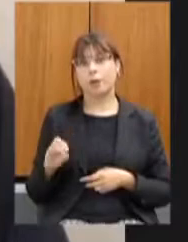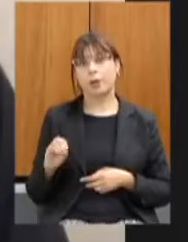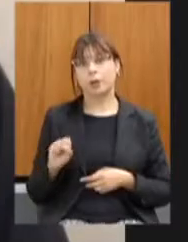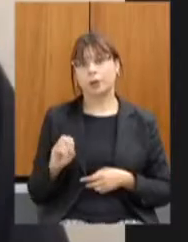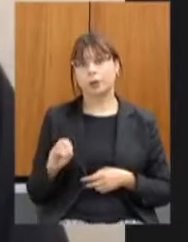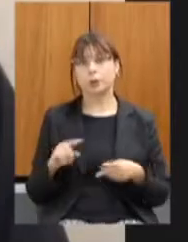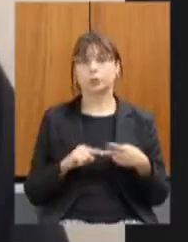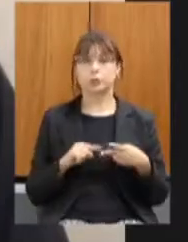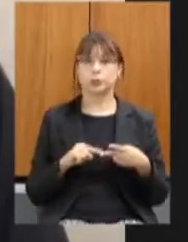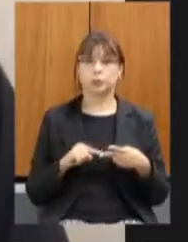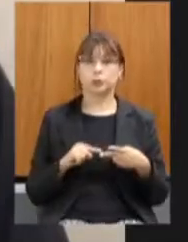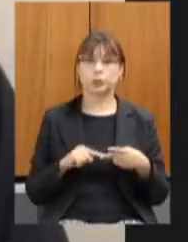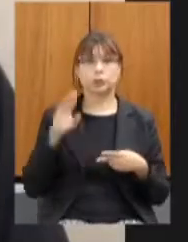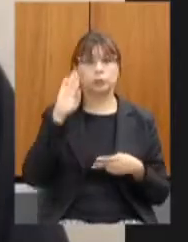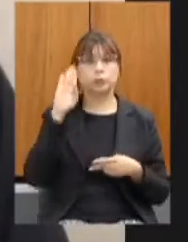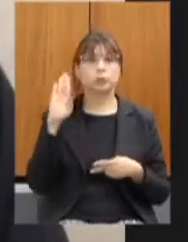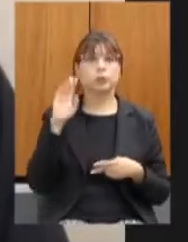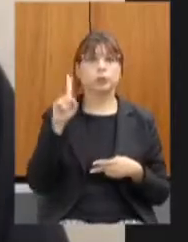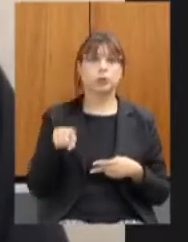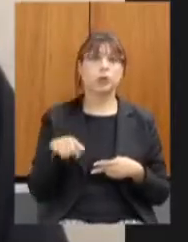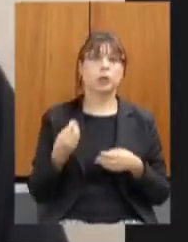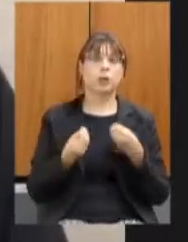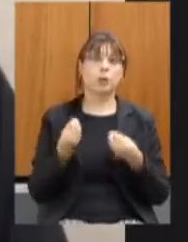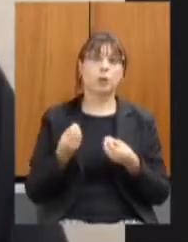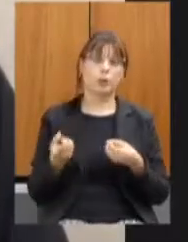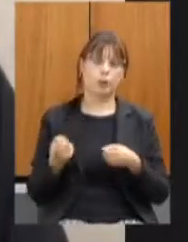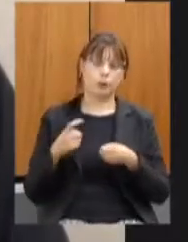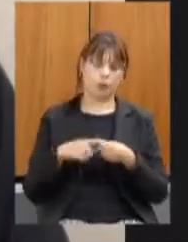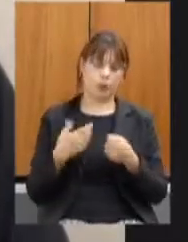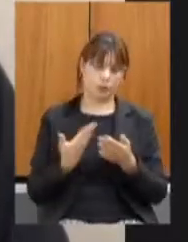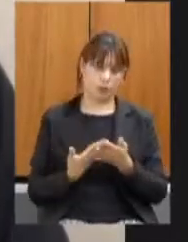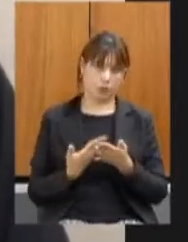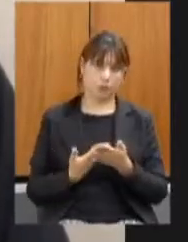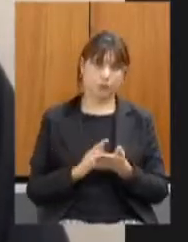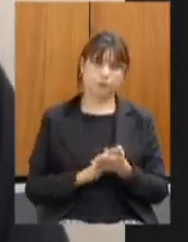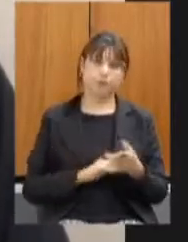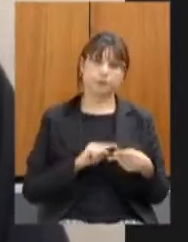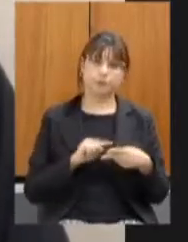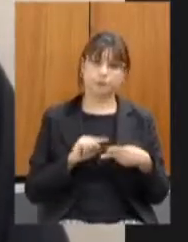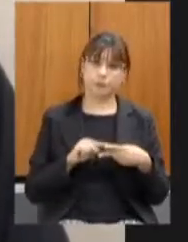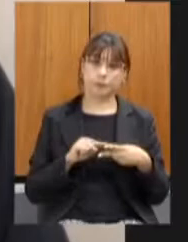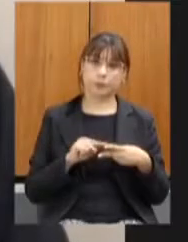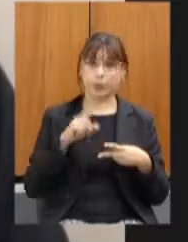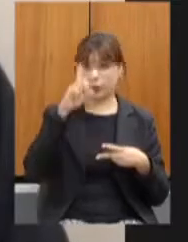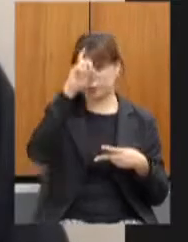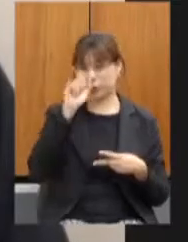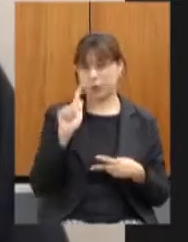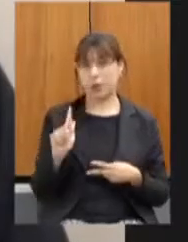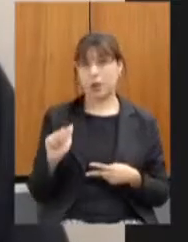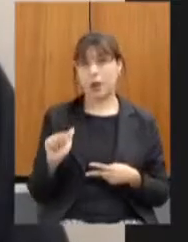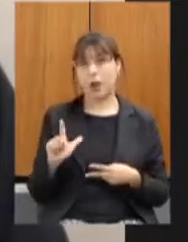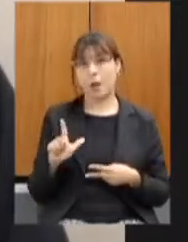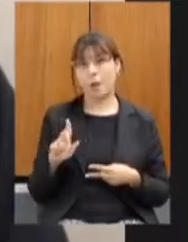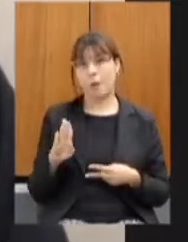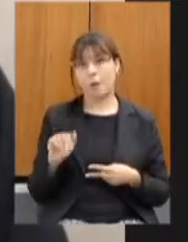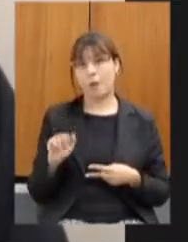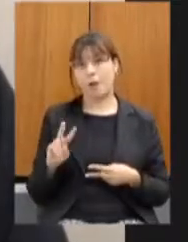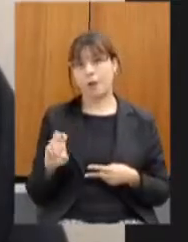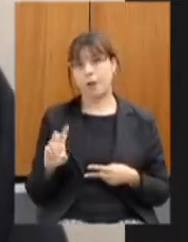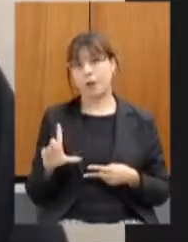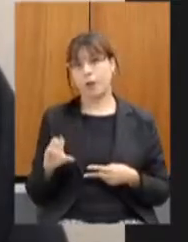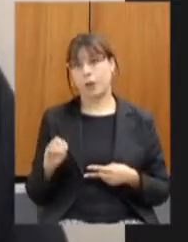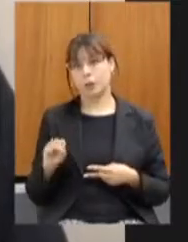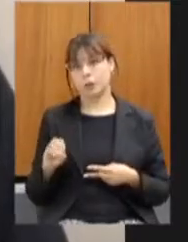da prioridade que devemos dar a roupas novas a levo Veloso é a gente vê que Minas Gerais segundo o